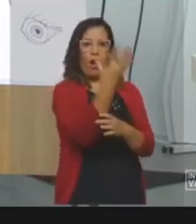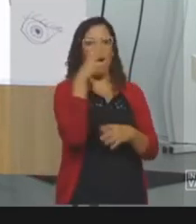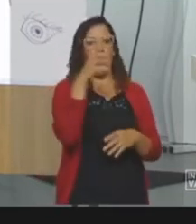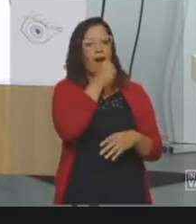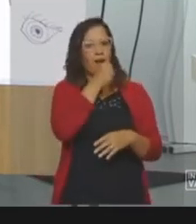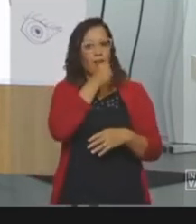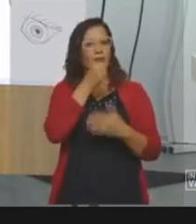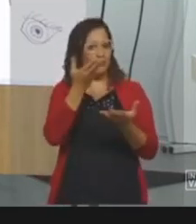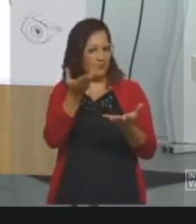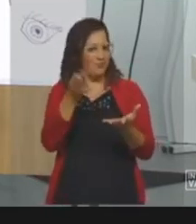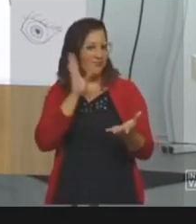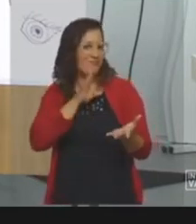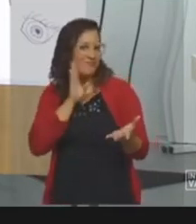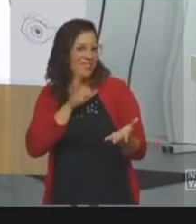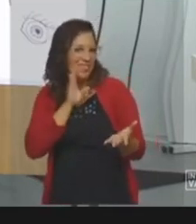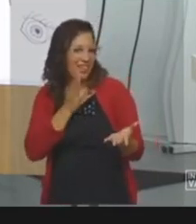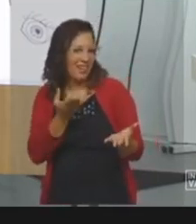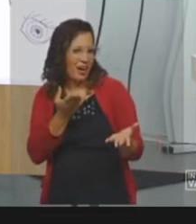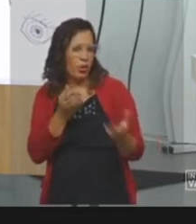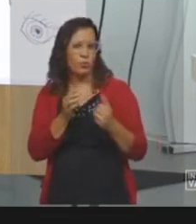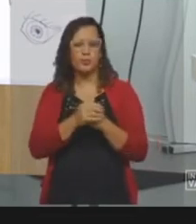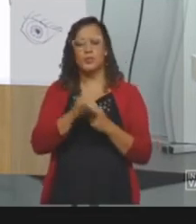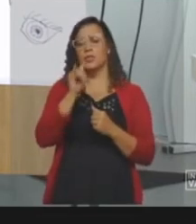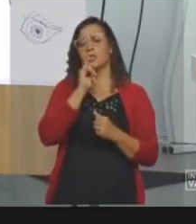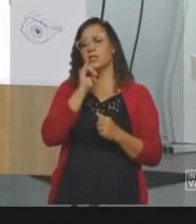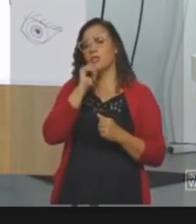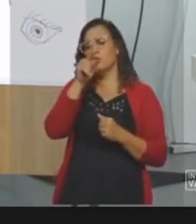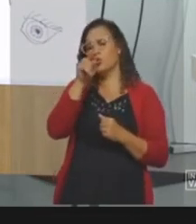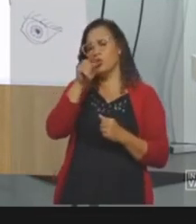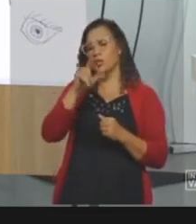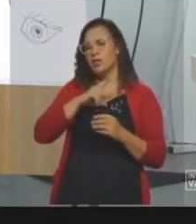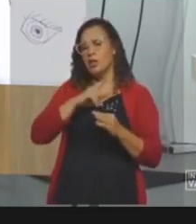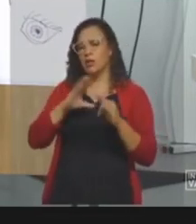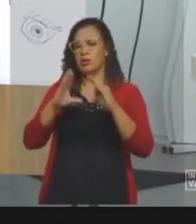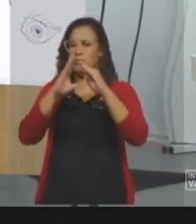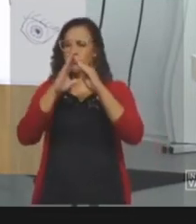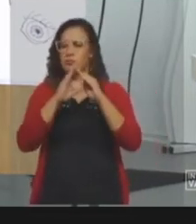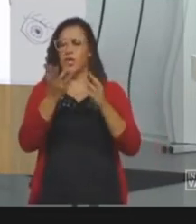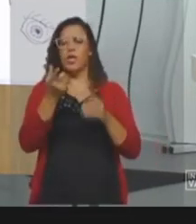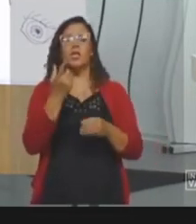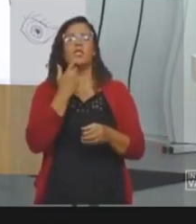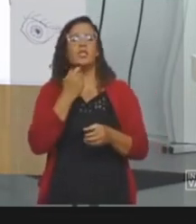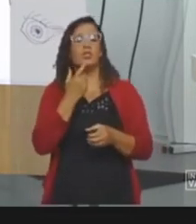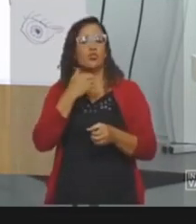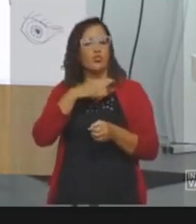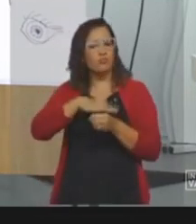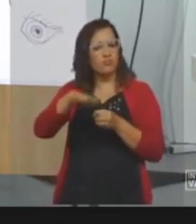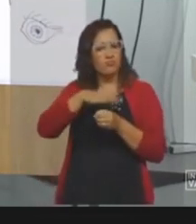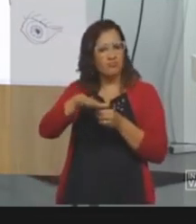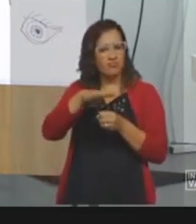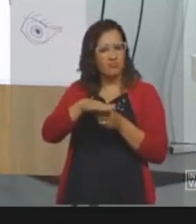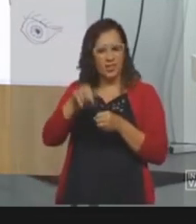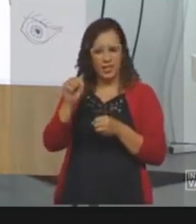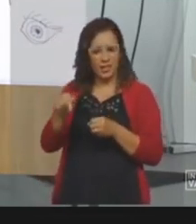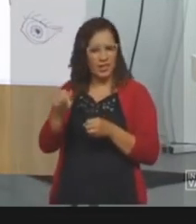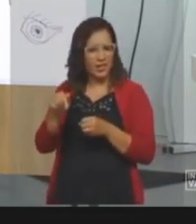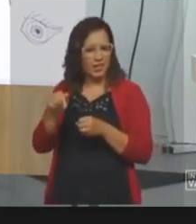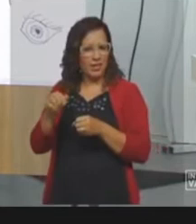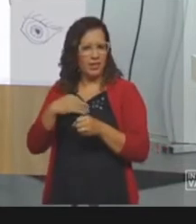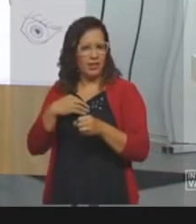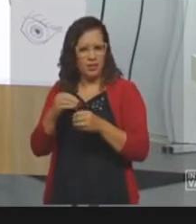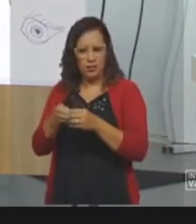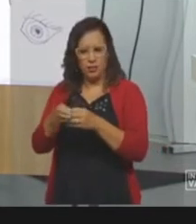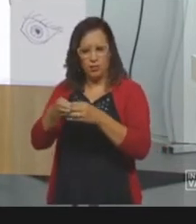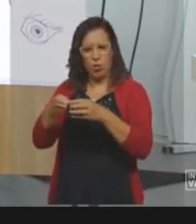Super interessante. E se você colocar um gene numa plantação de tomate, um gene que vai fazer esse tomate produzir